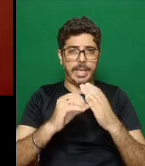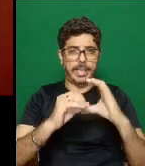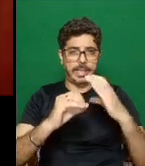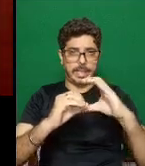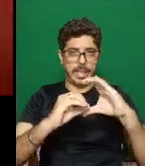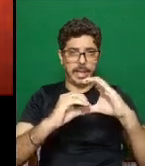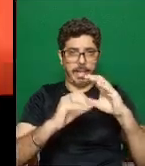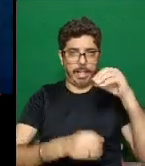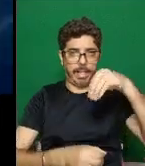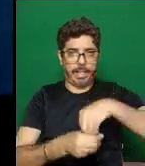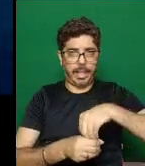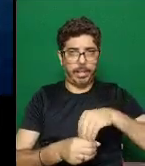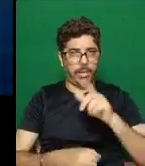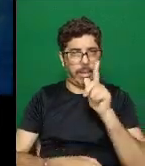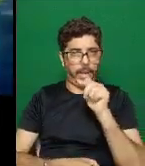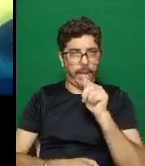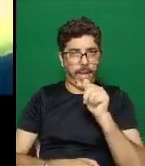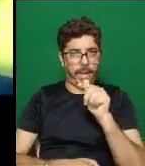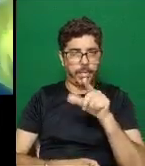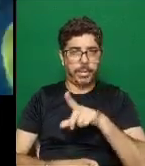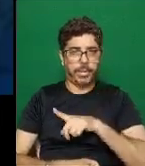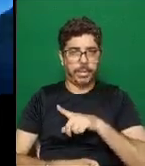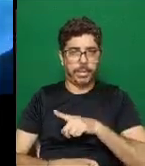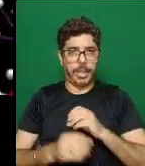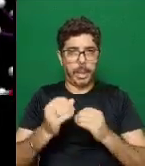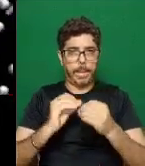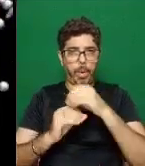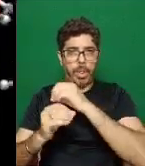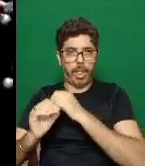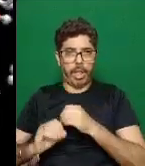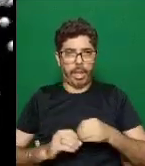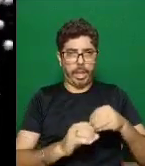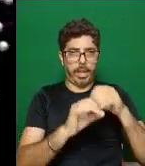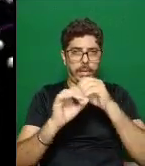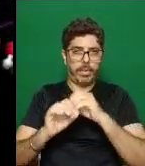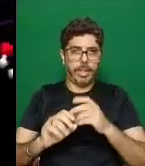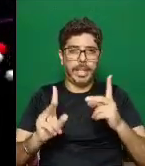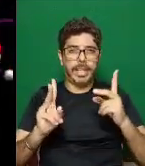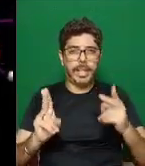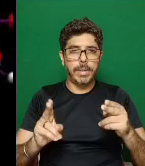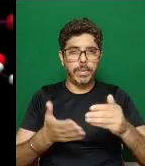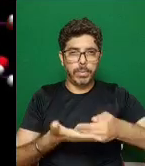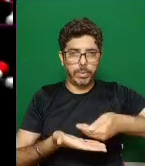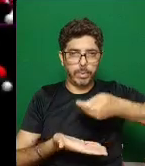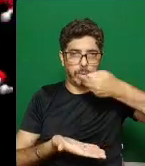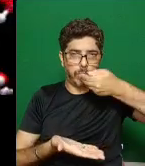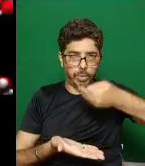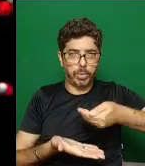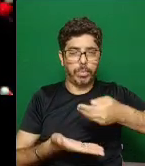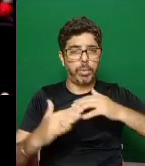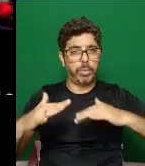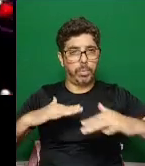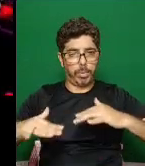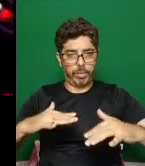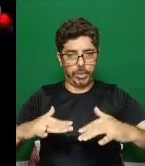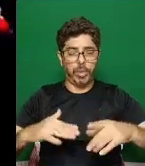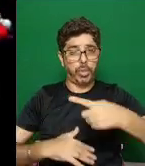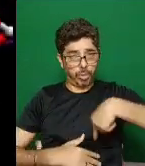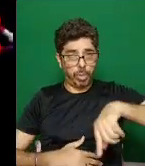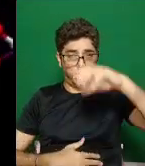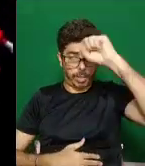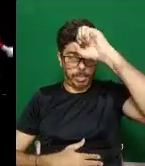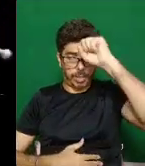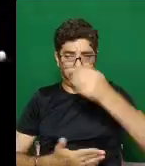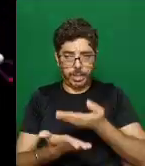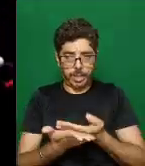uma sopa de moléculas em movimento contínuo. Isso foi o que nós aprendemos aqui, nesse vídeo, sobre a teoria